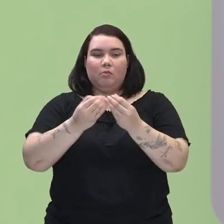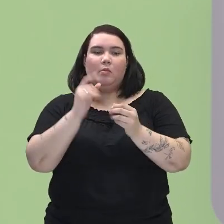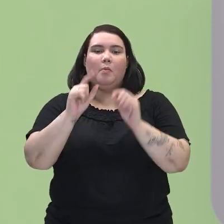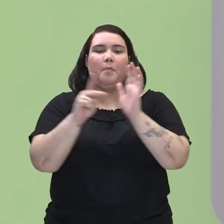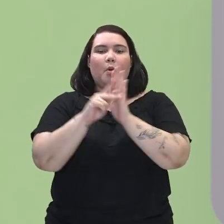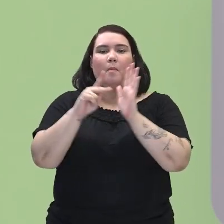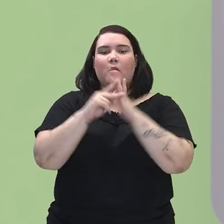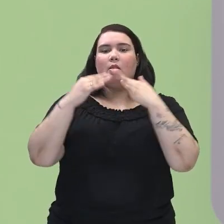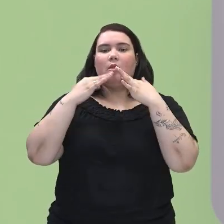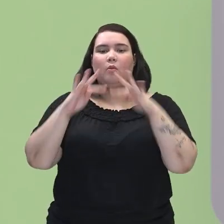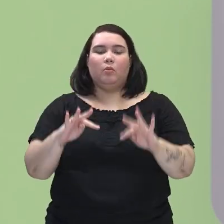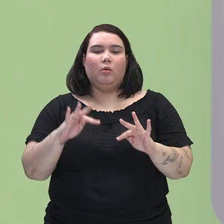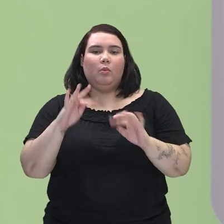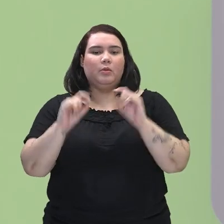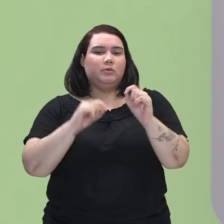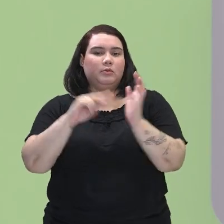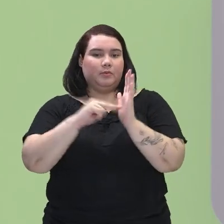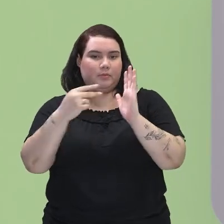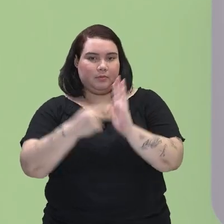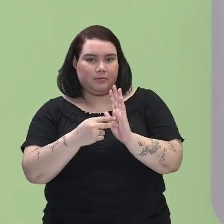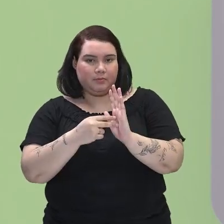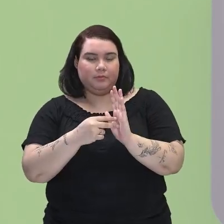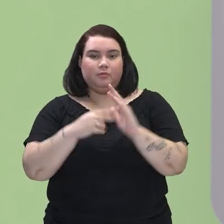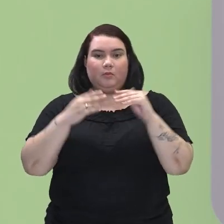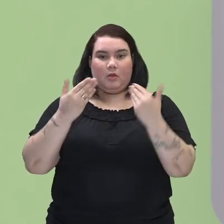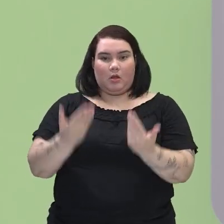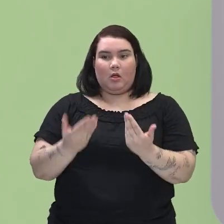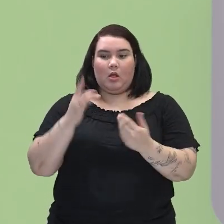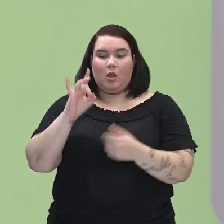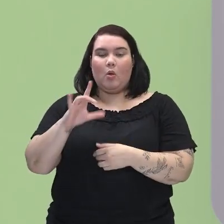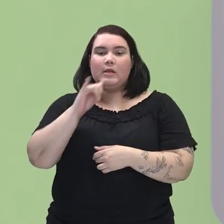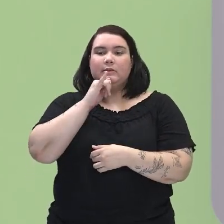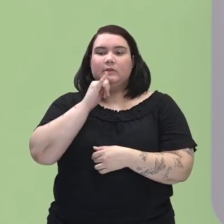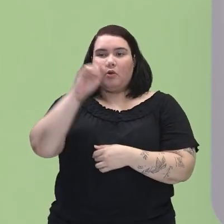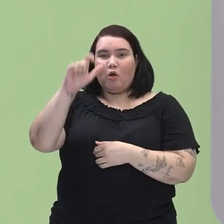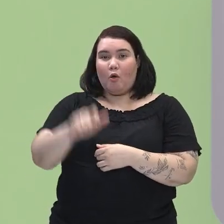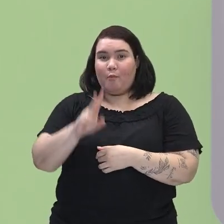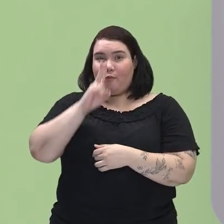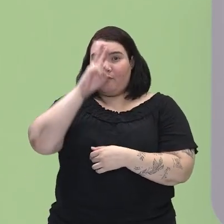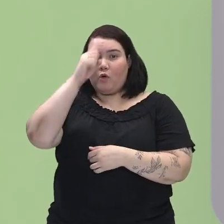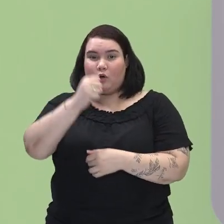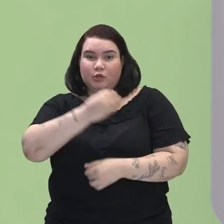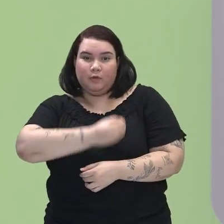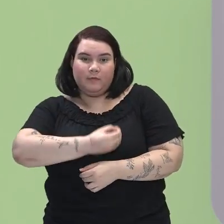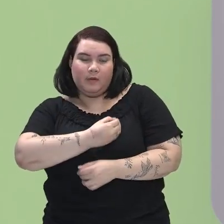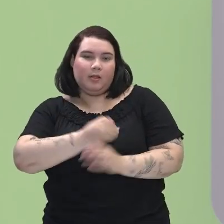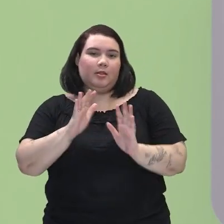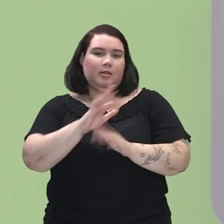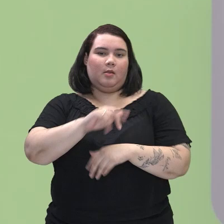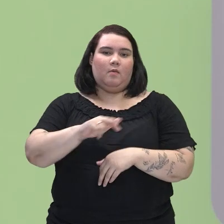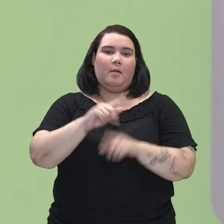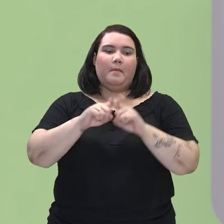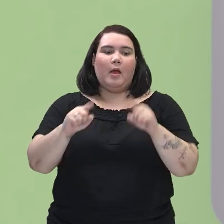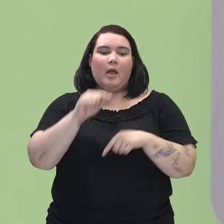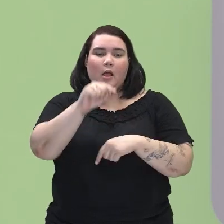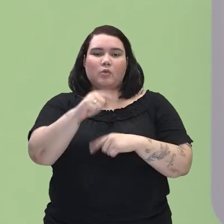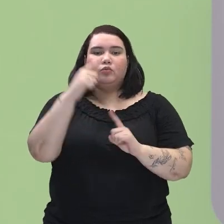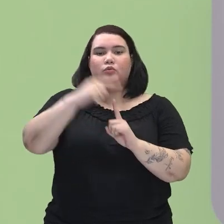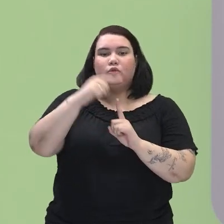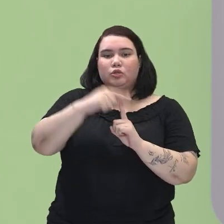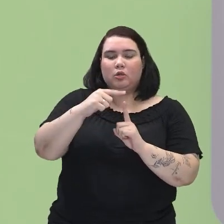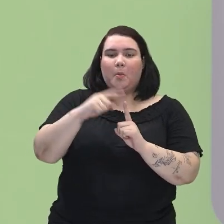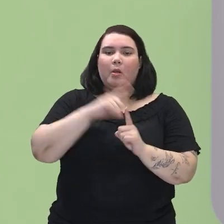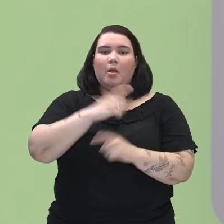natural, onde não necessariamente é o mais forte que sobrevive, e sim aquela espécie que está